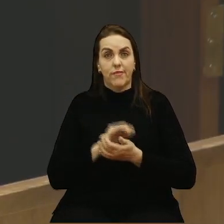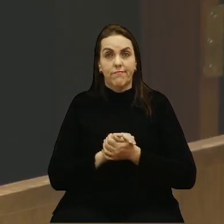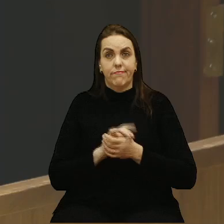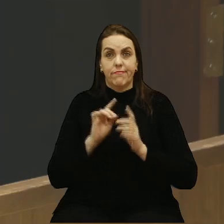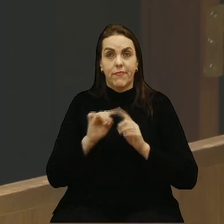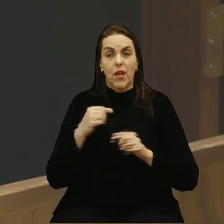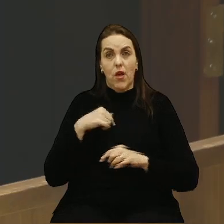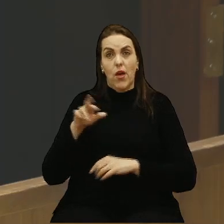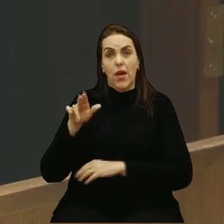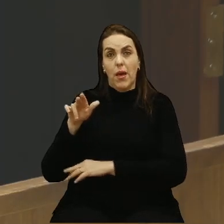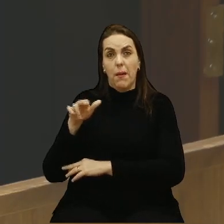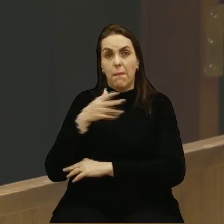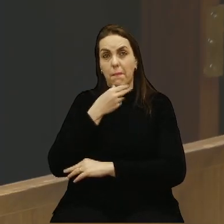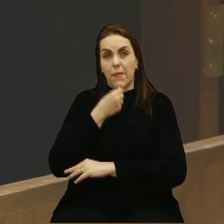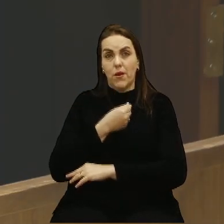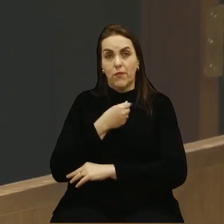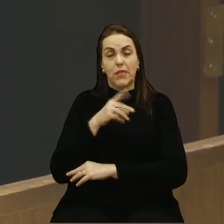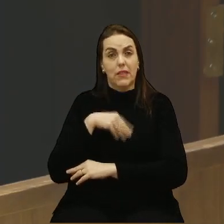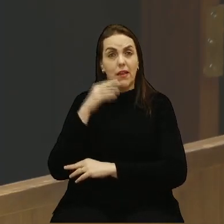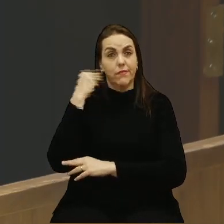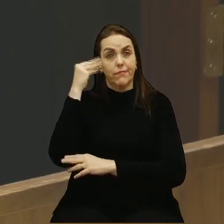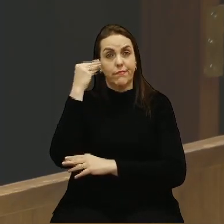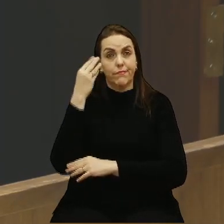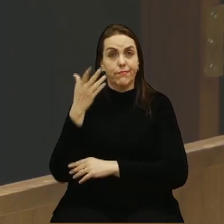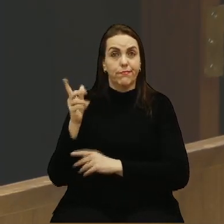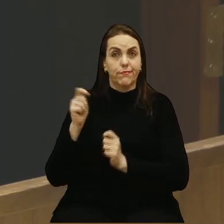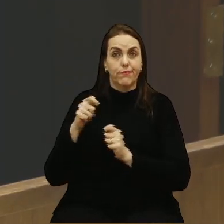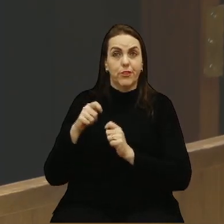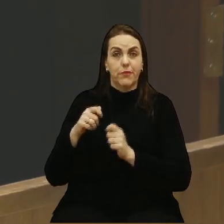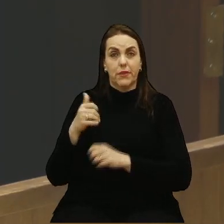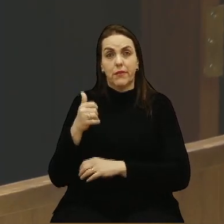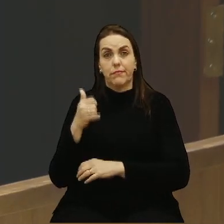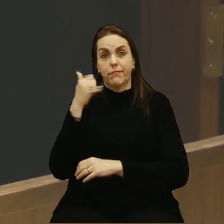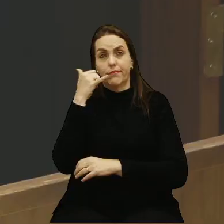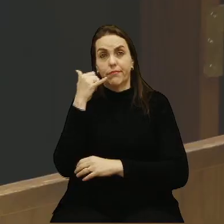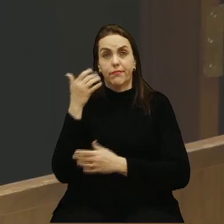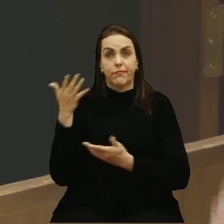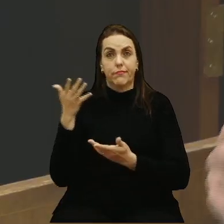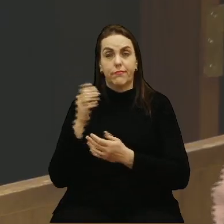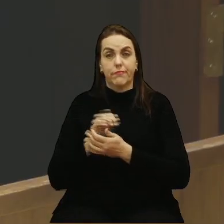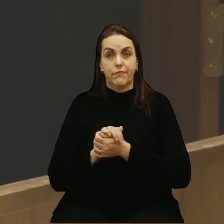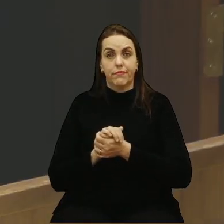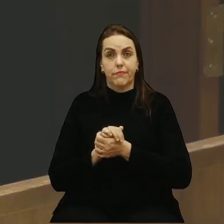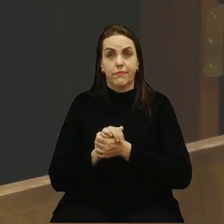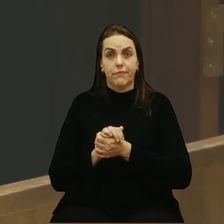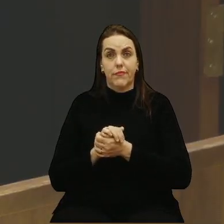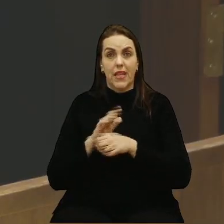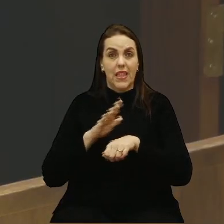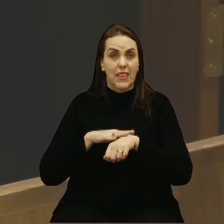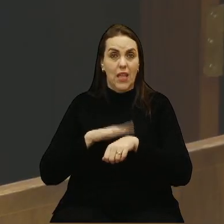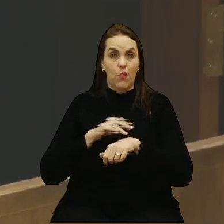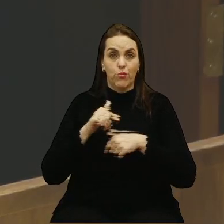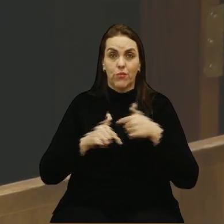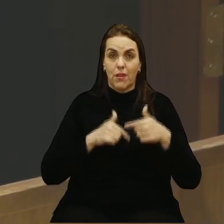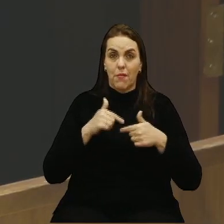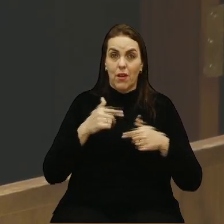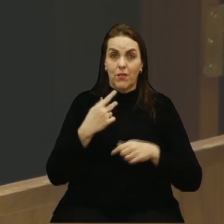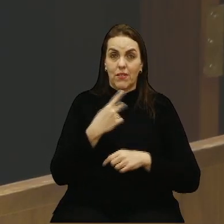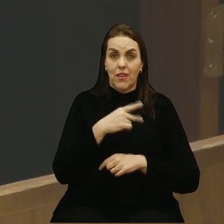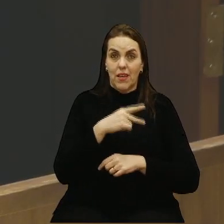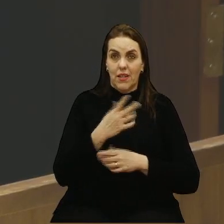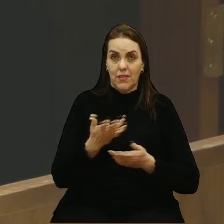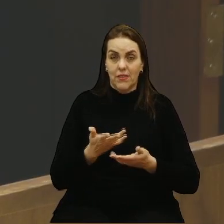meu irmão, que é o que tem a expertise para fazer esse tipo de ligação. E aí ele pega o tempo dele de trabalho,